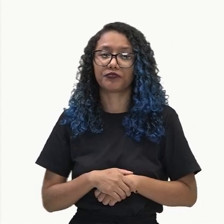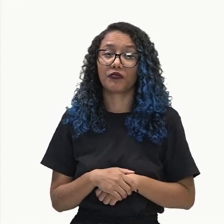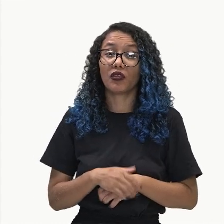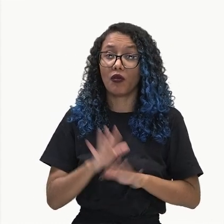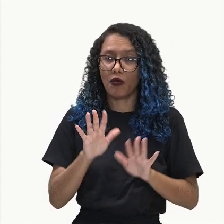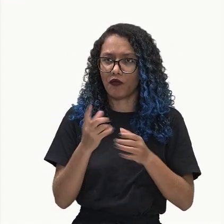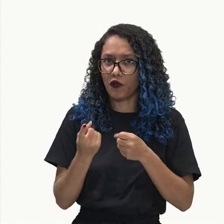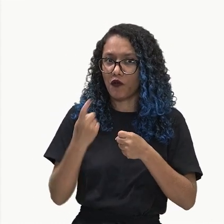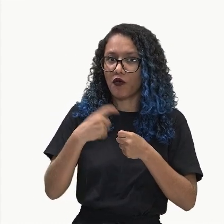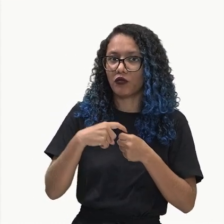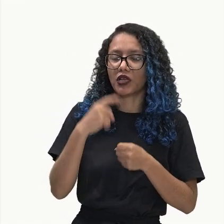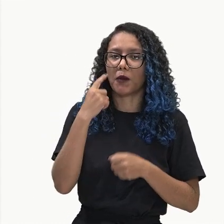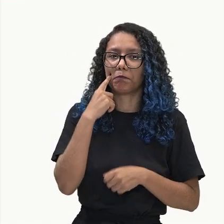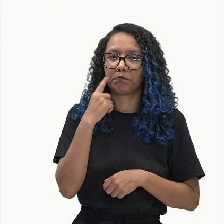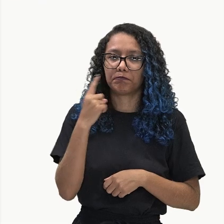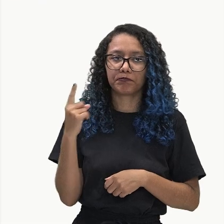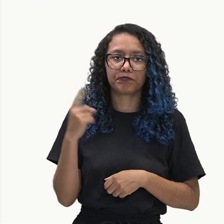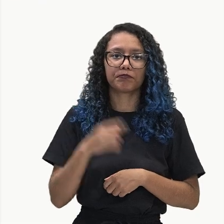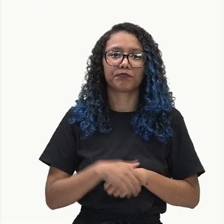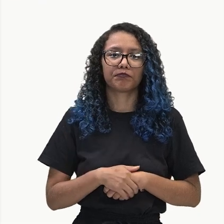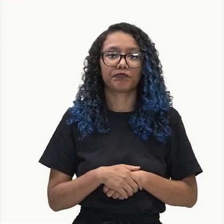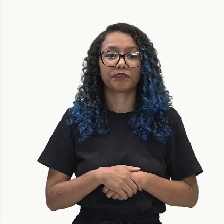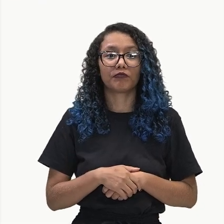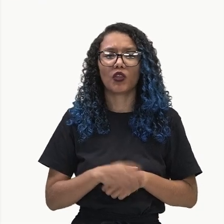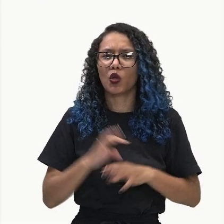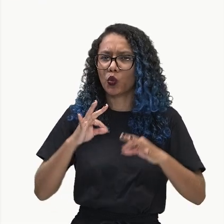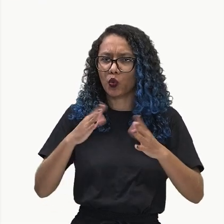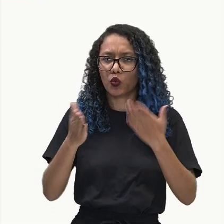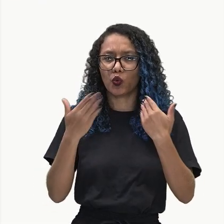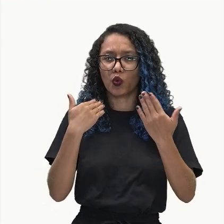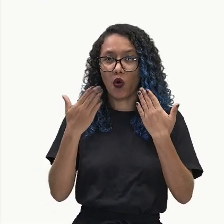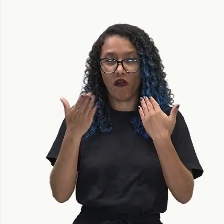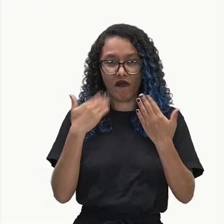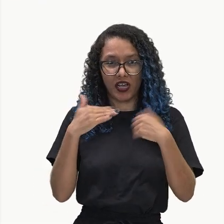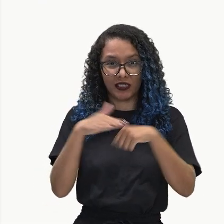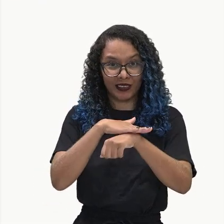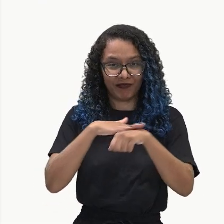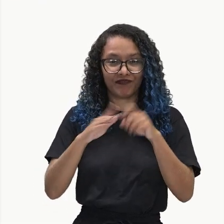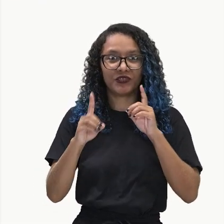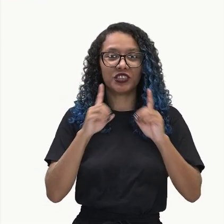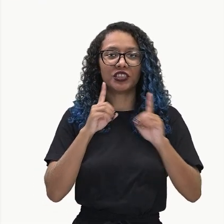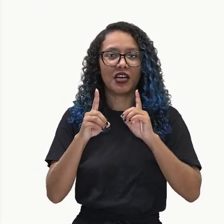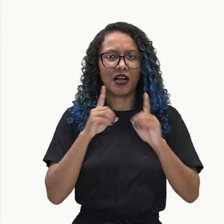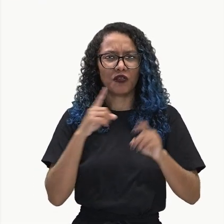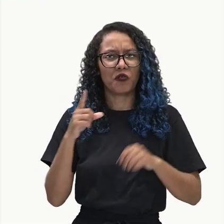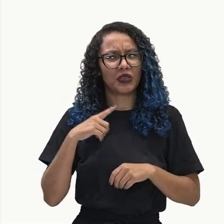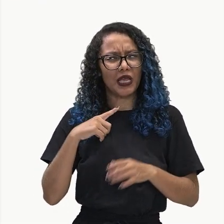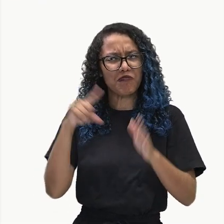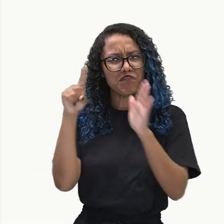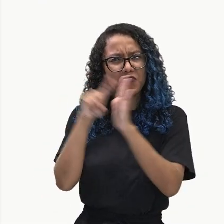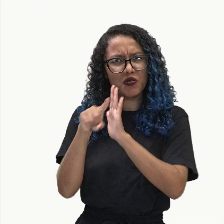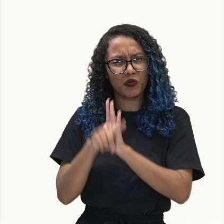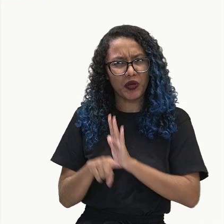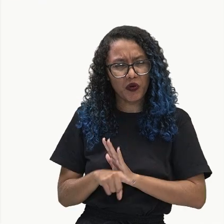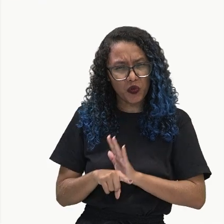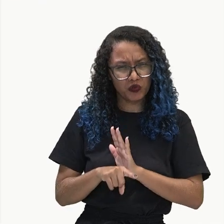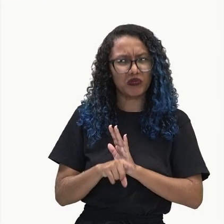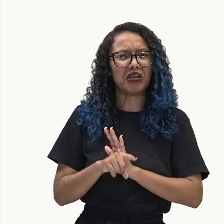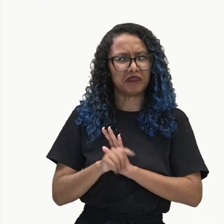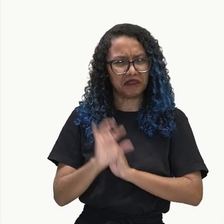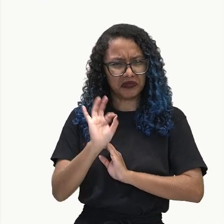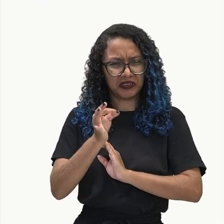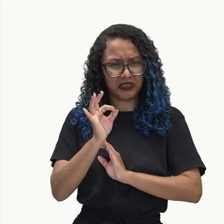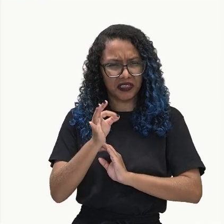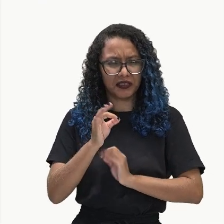rapidinho. Olha aqui, nós temos aqui um diálogo, né? Um diálogo cheio de inquietações, de perguntas, porque ela não